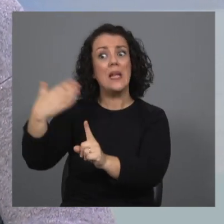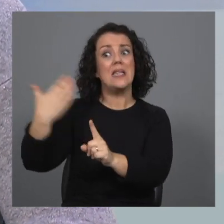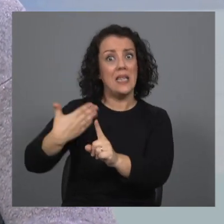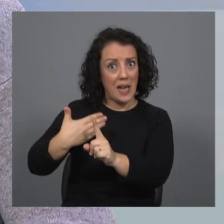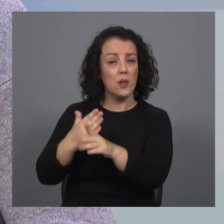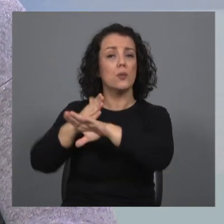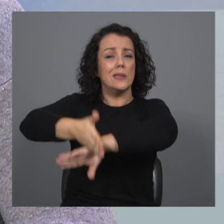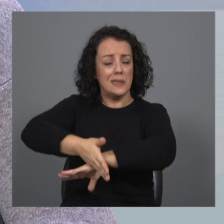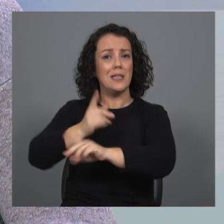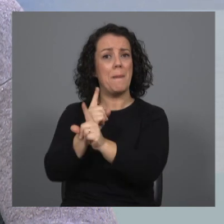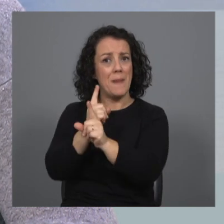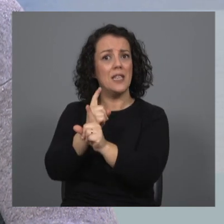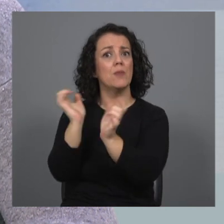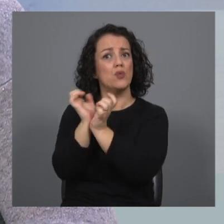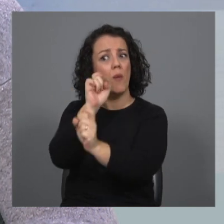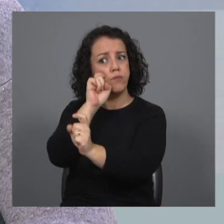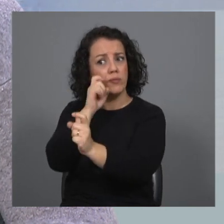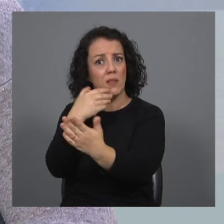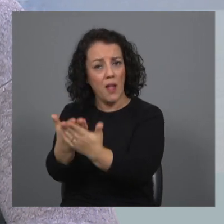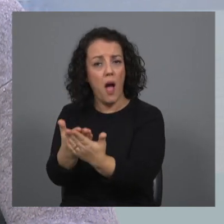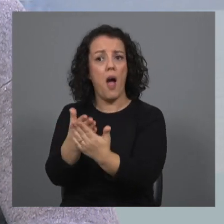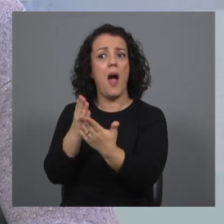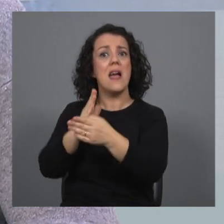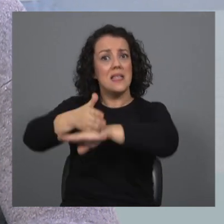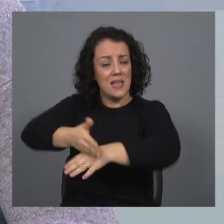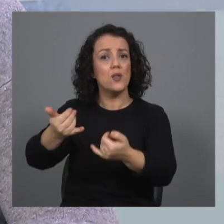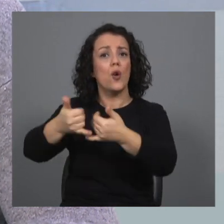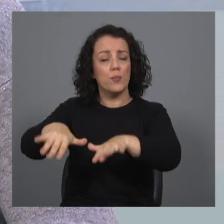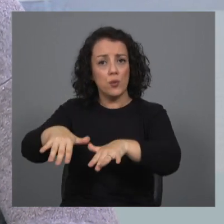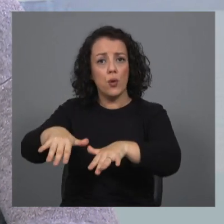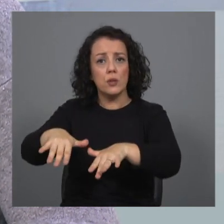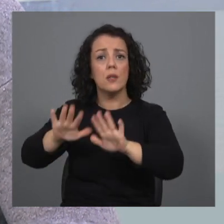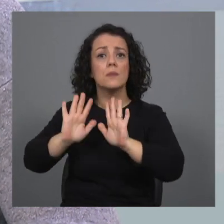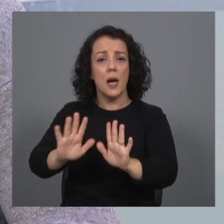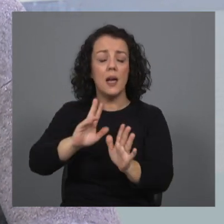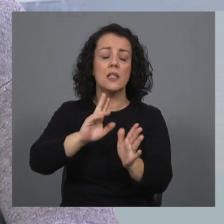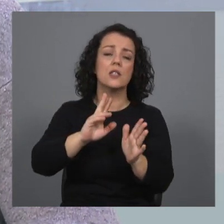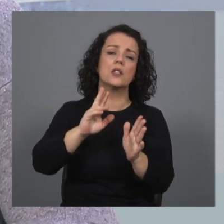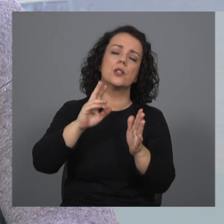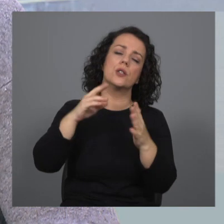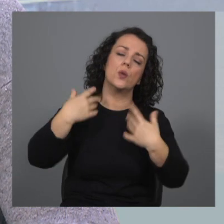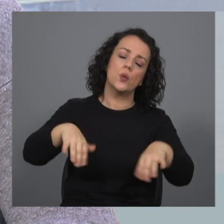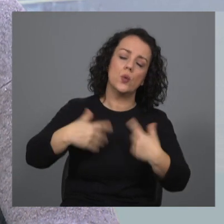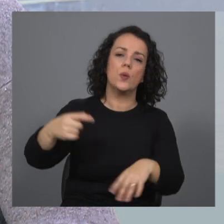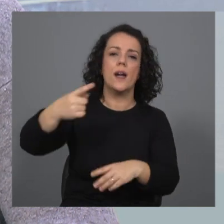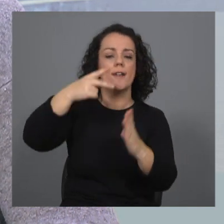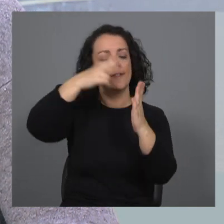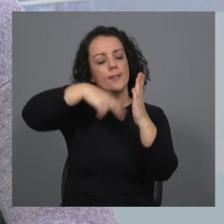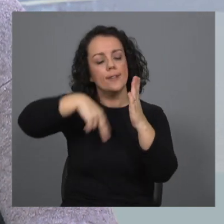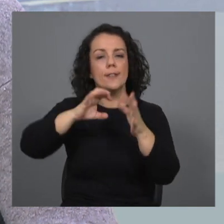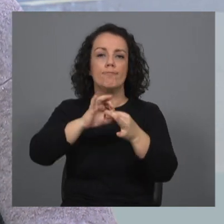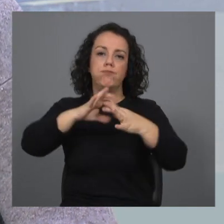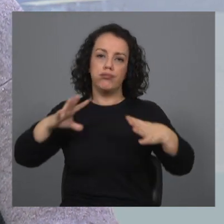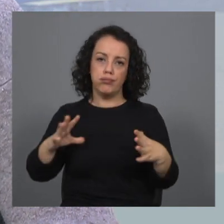acesso à proteção social e de terem acesso a estes computadores. Mas, de facto, há um trabalho aqui muito importante que deve ser feito, e